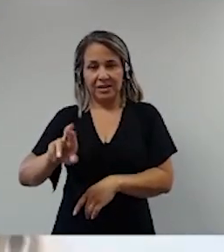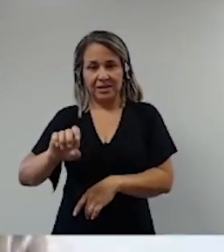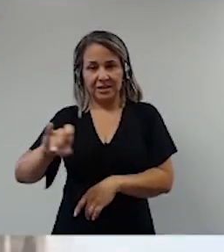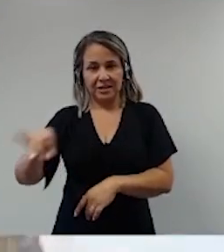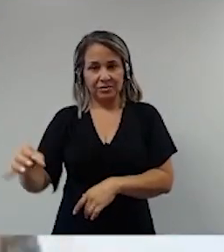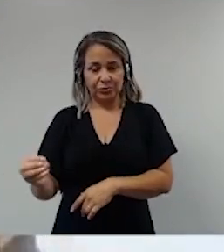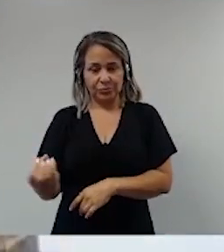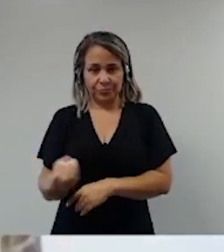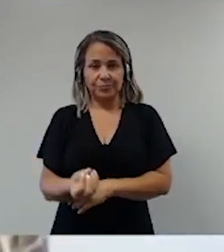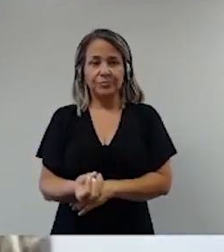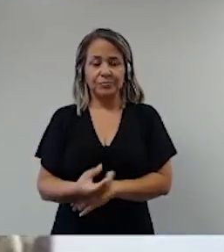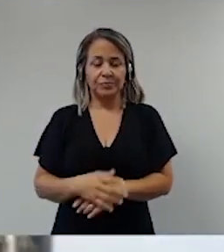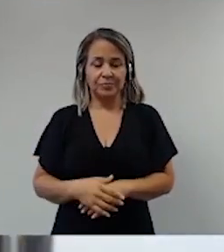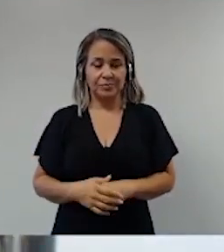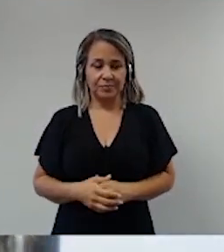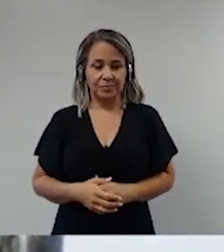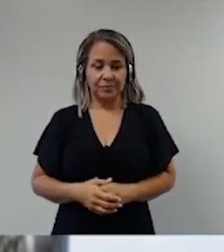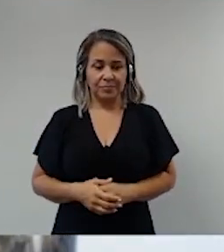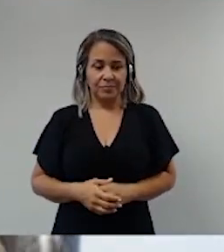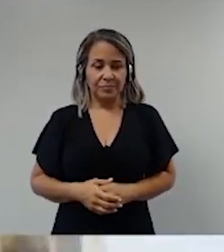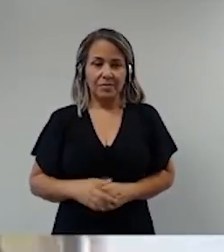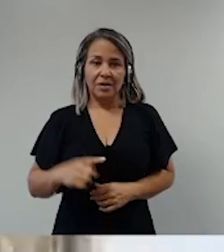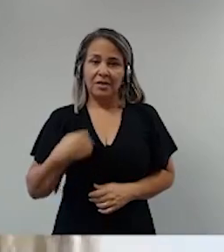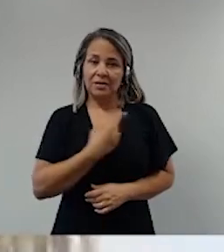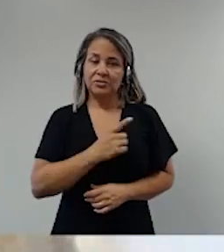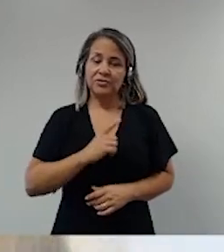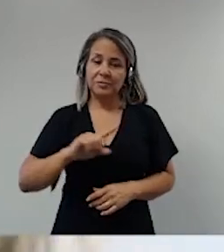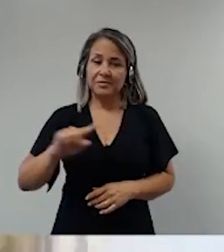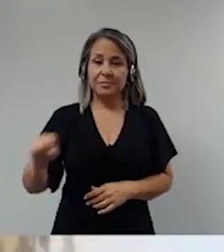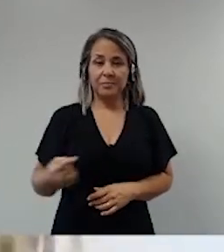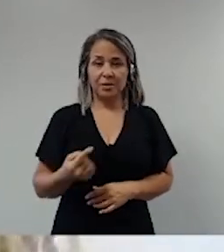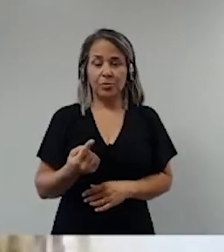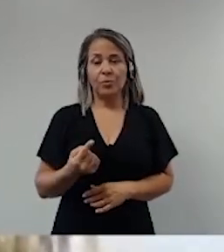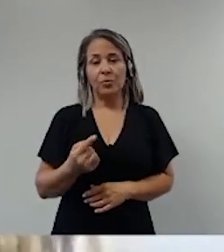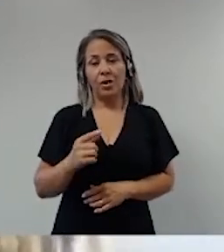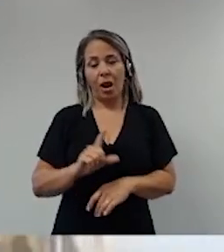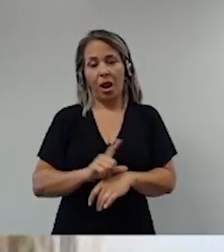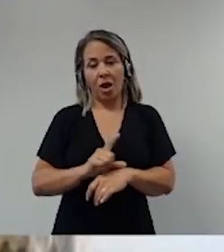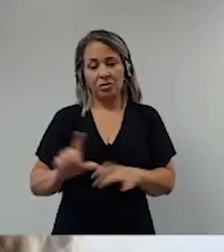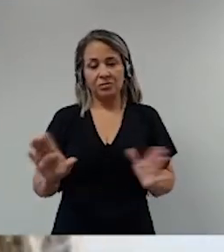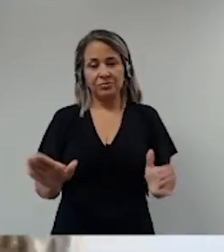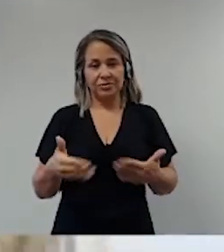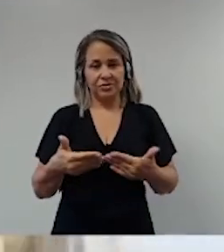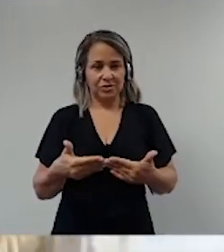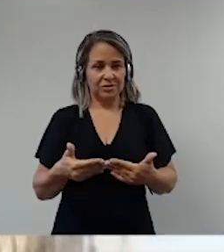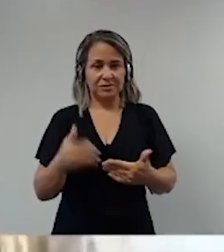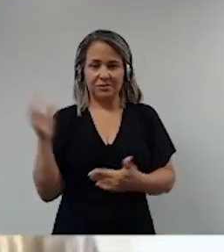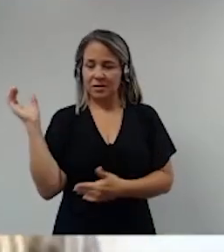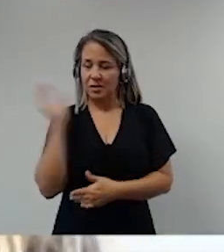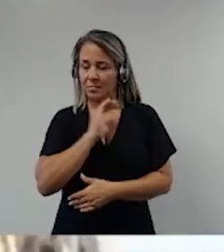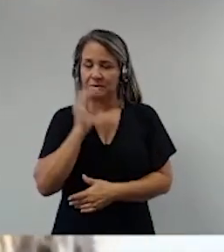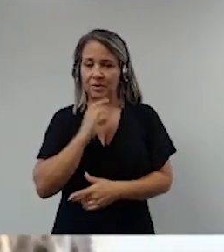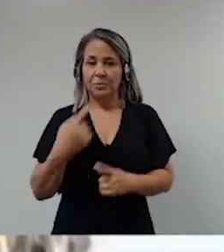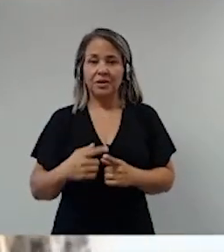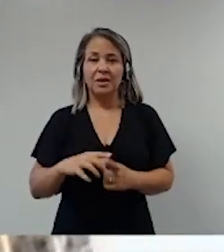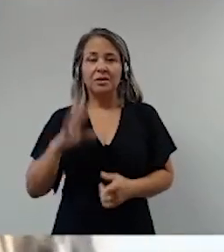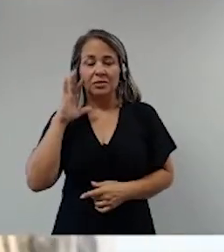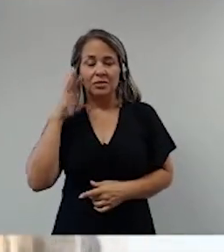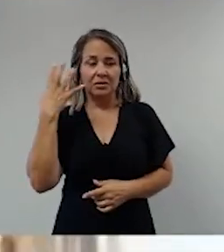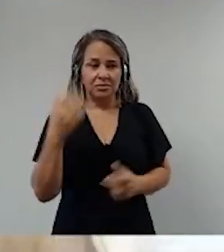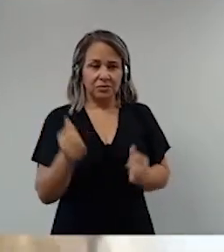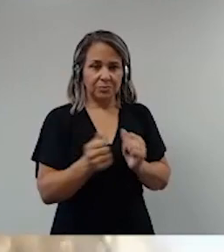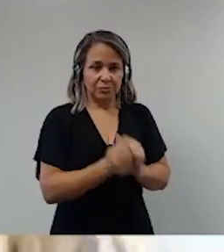lojas físicas, fora o comércio eletrônico, e nós tivemos 1.000 lojas fechadas da noite para o dia. Foi uma decisão que nós, inclusive,